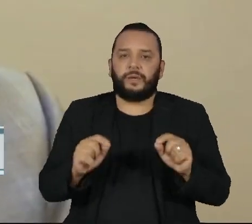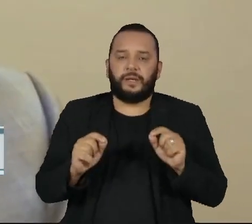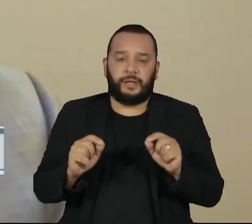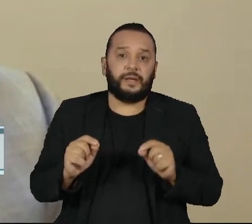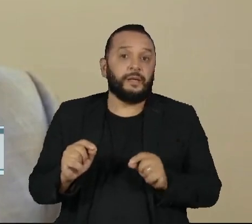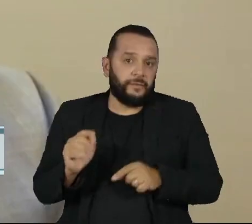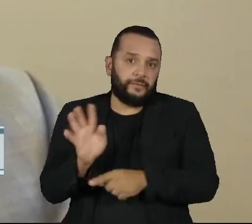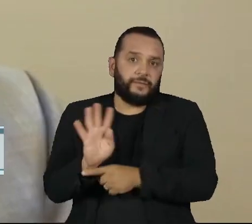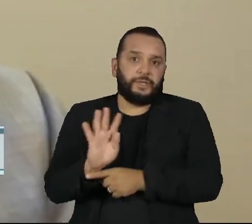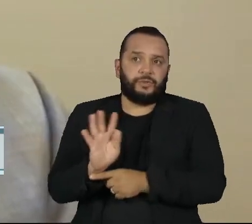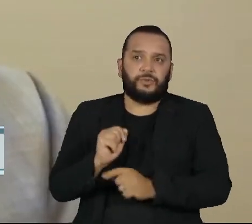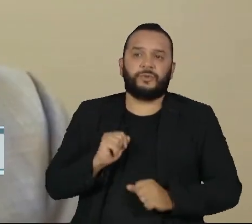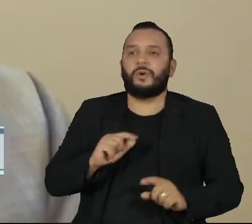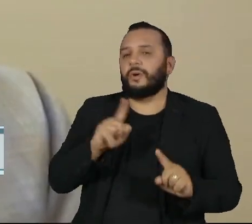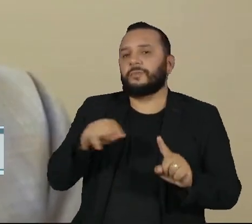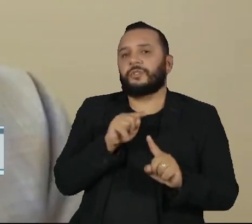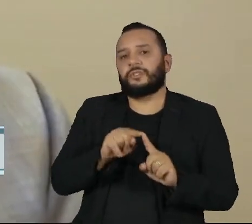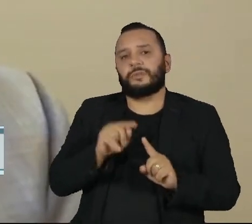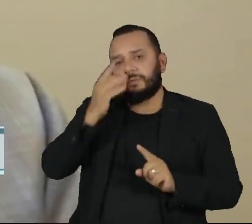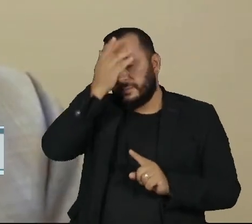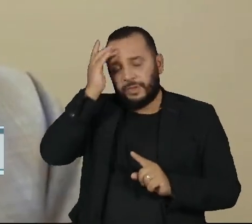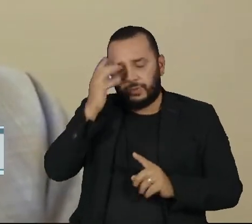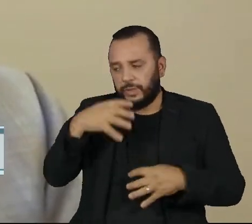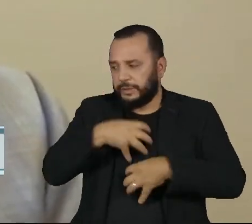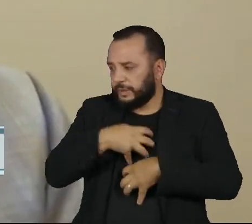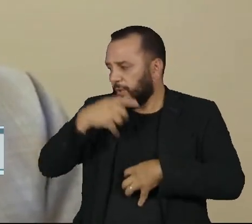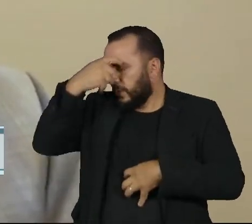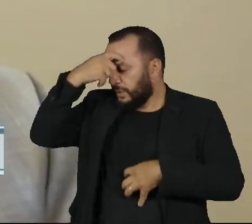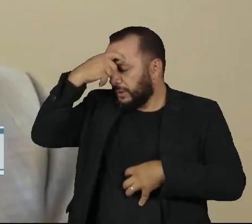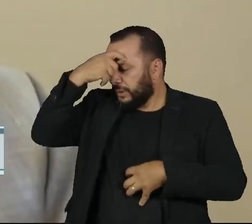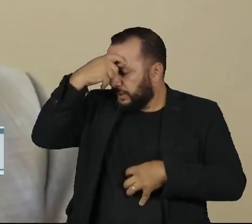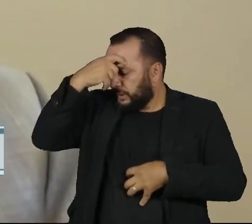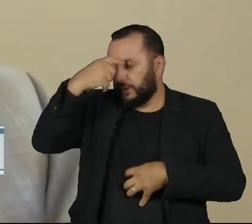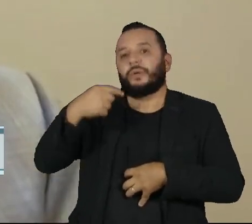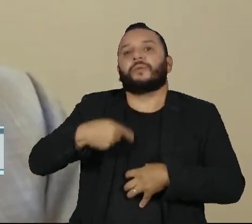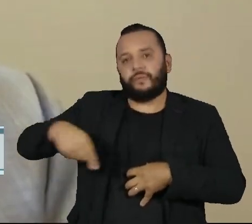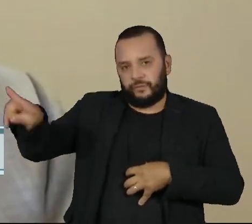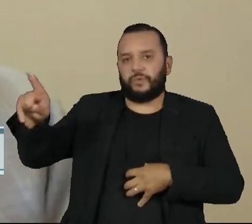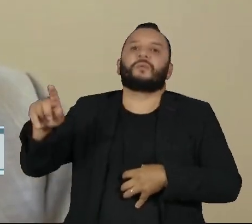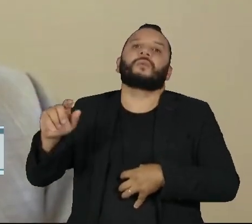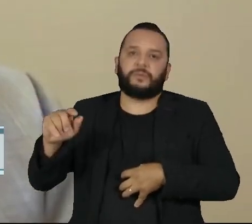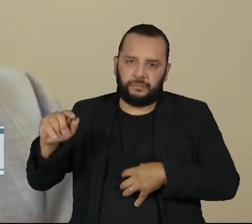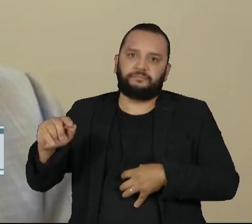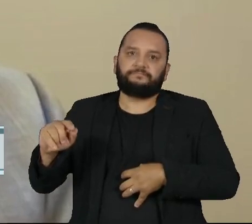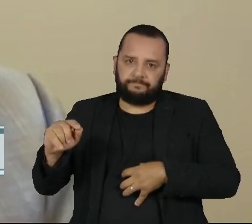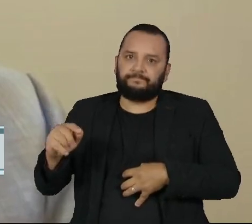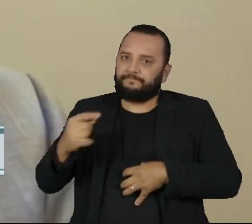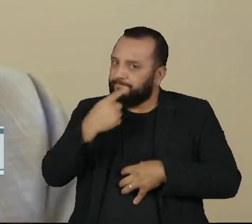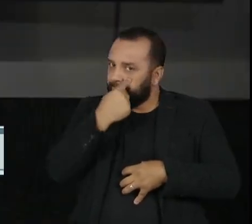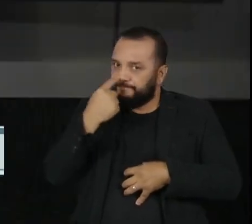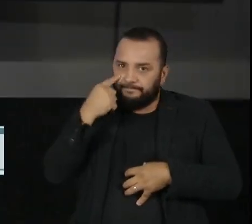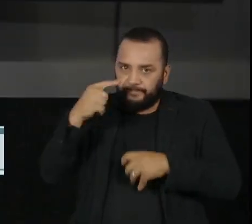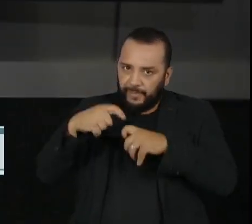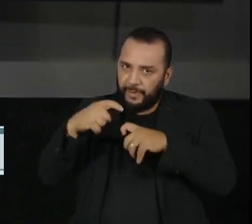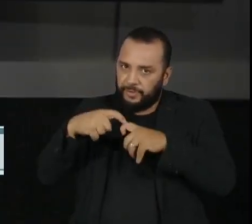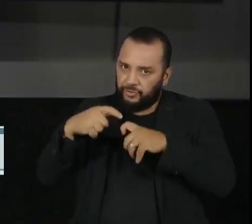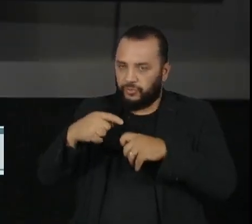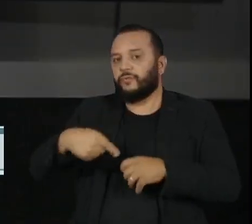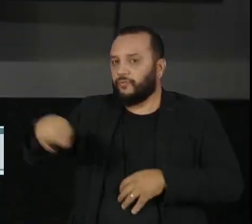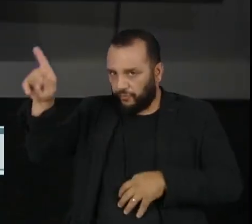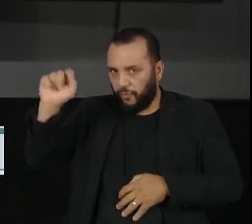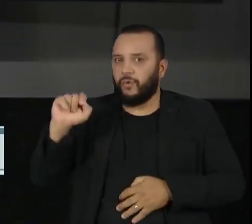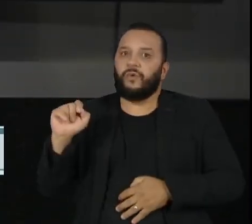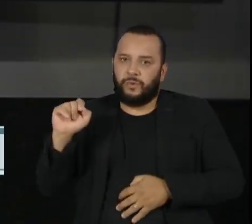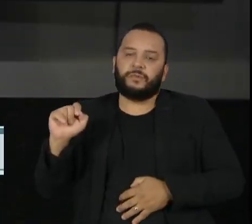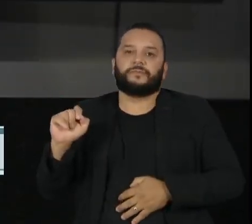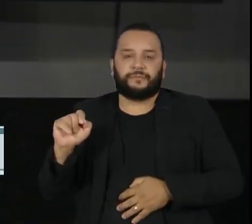filme, e o objetivo é tocar as pessoas. Procura teu oftalmologista, pode ser que você tenha uma doença aí que está nem sentindo. E aí, a gente